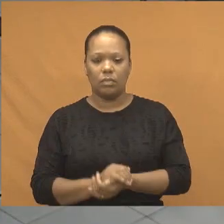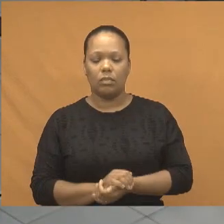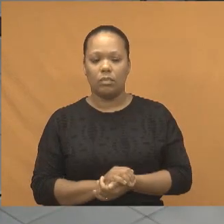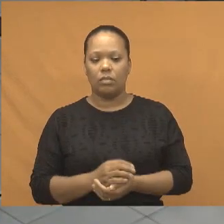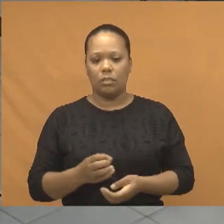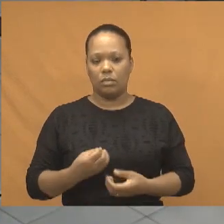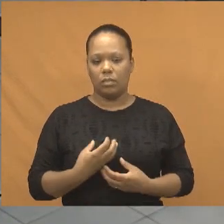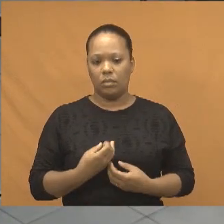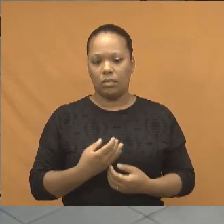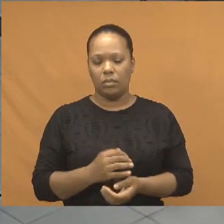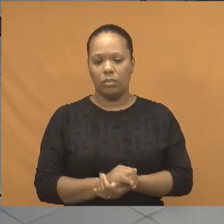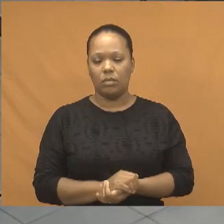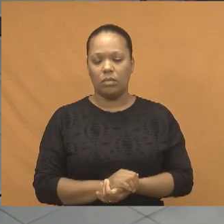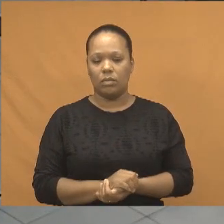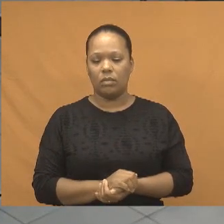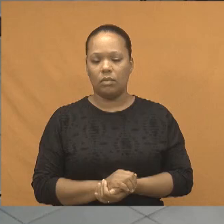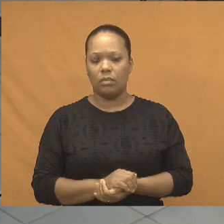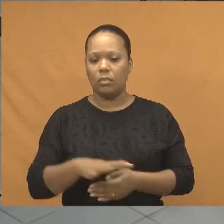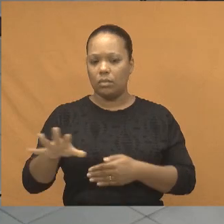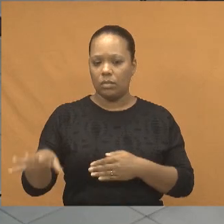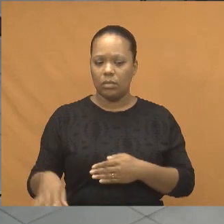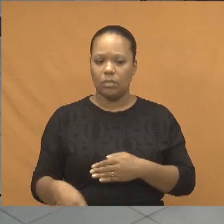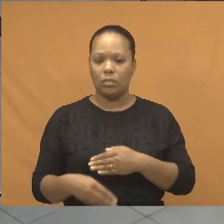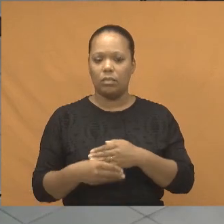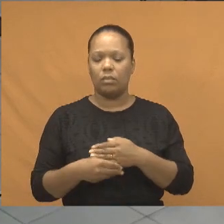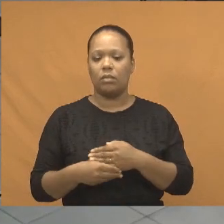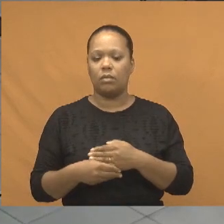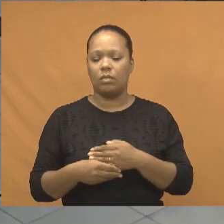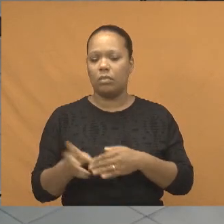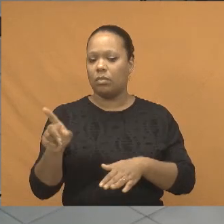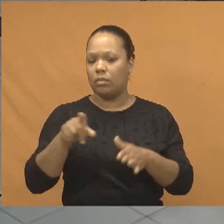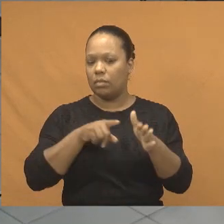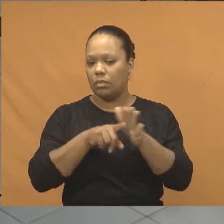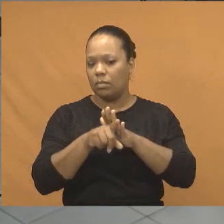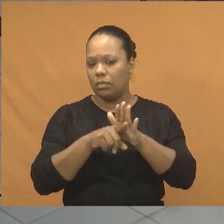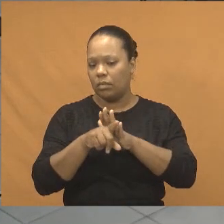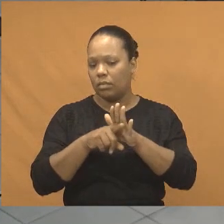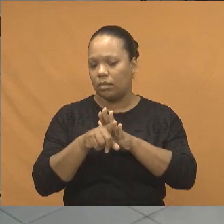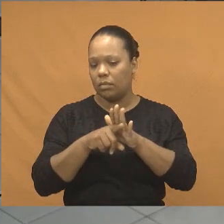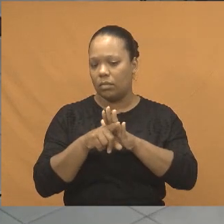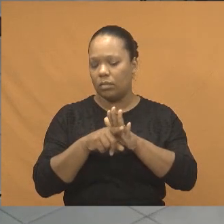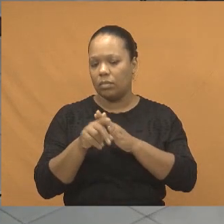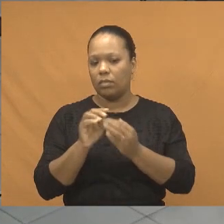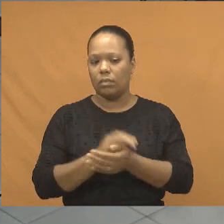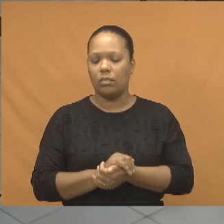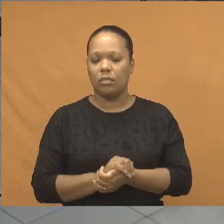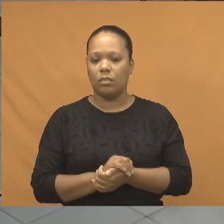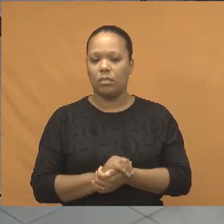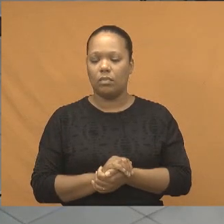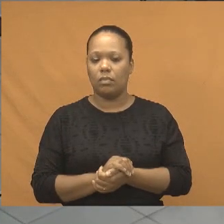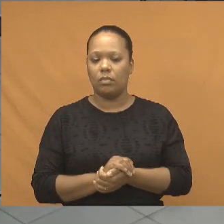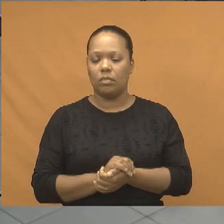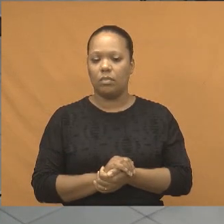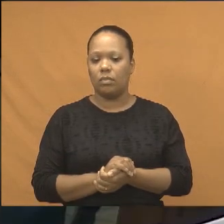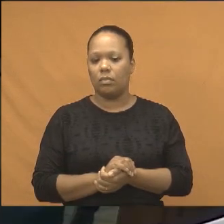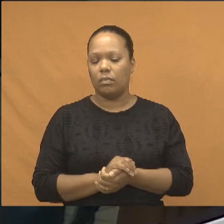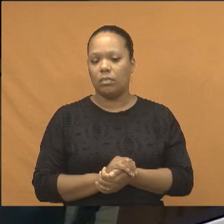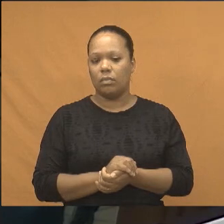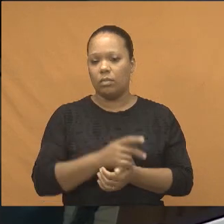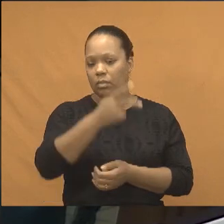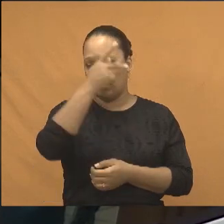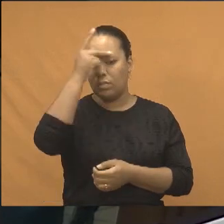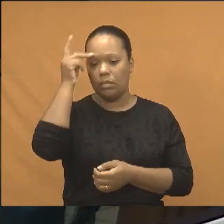de informação é só para completar a pesquisa da rede pública referente a esses casos de